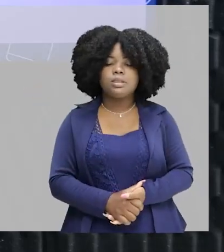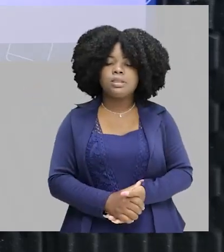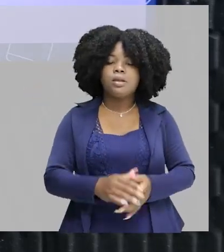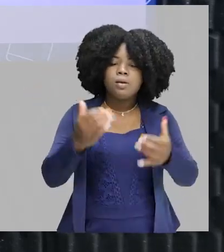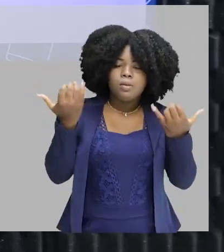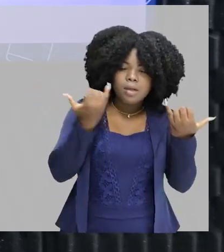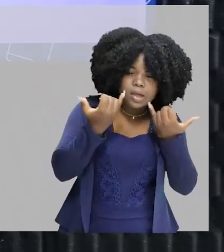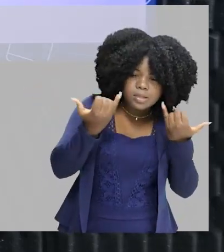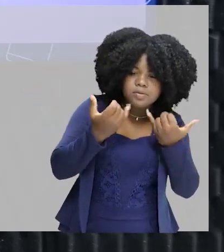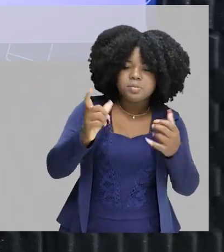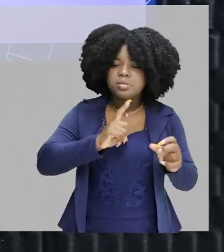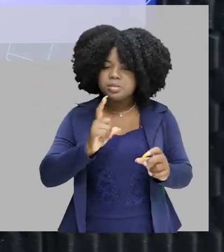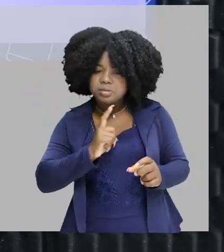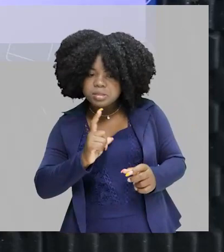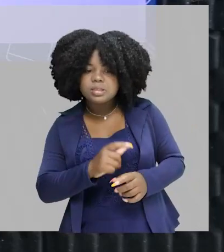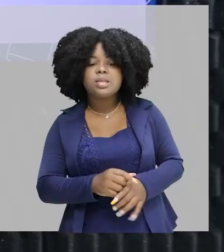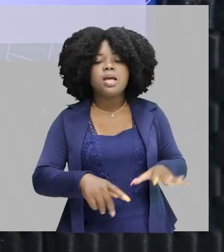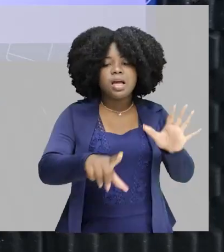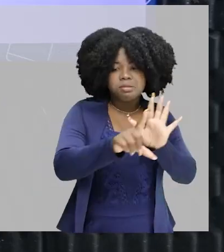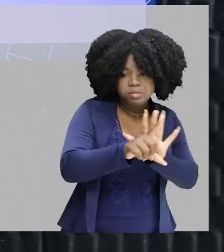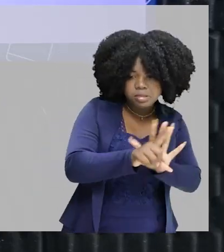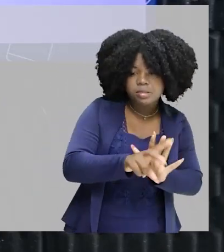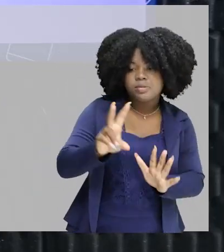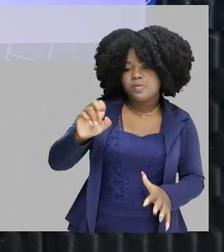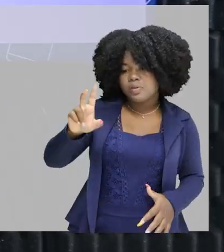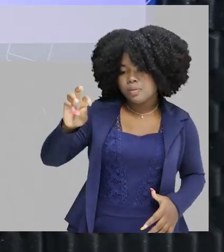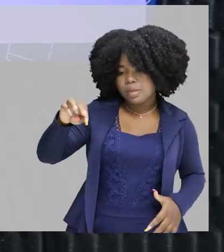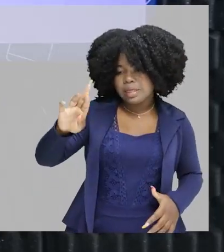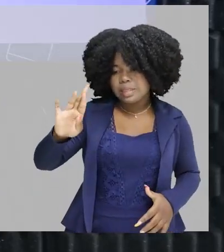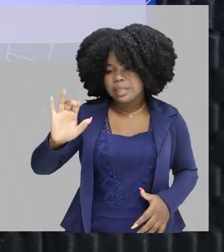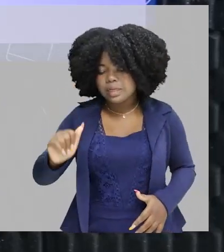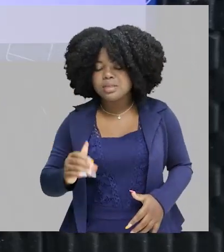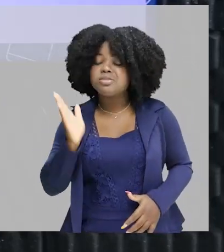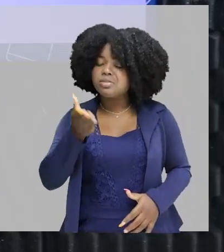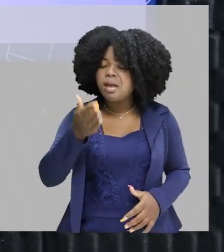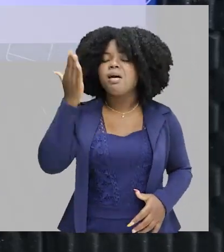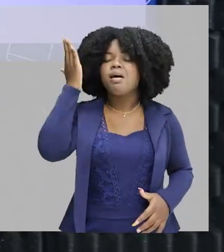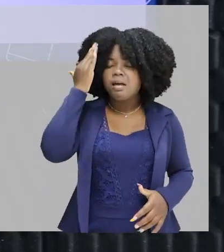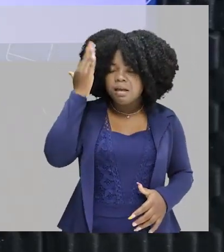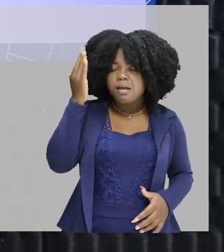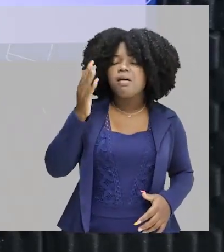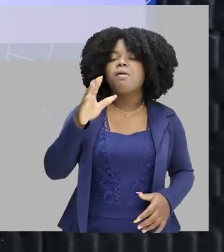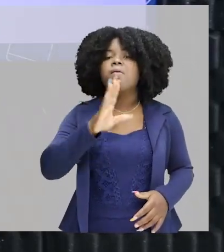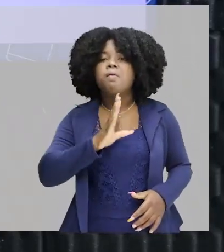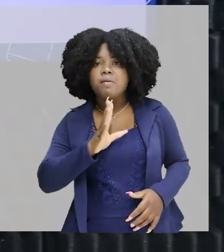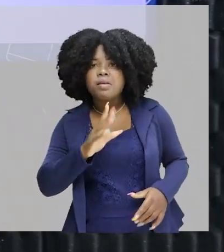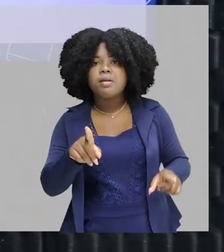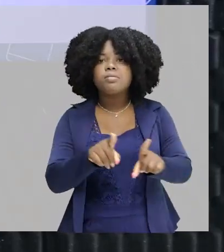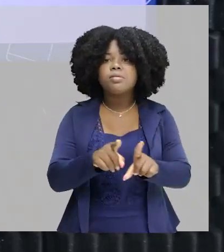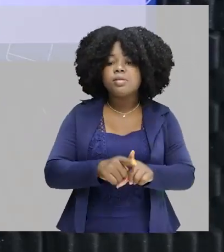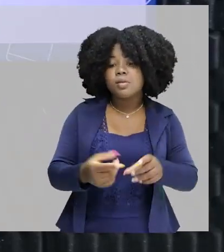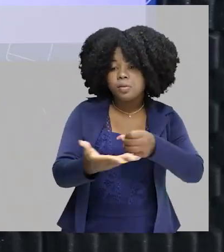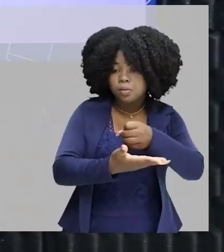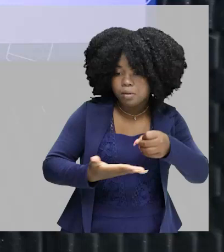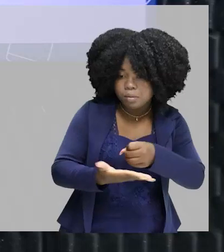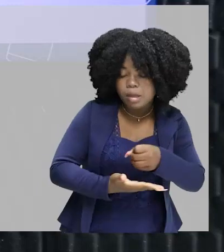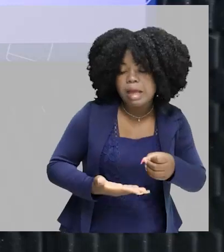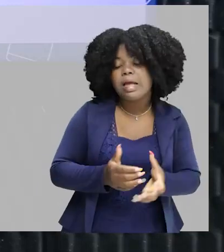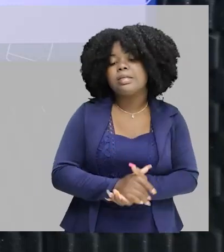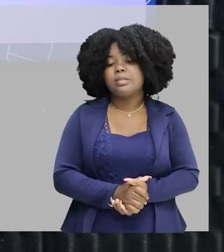as leis ponderais, as leis volumétricas, nós já conhecemos. Então, com base nesse